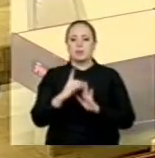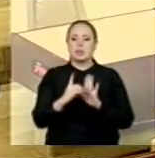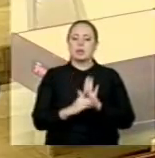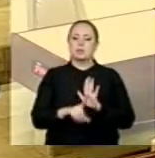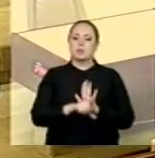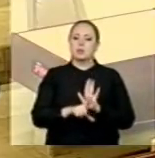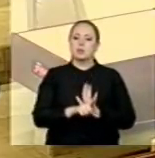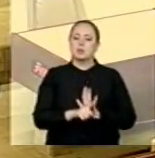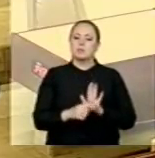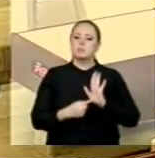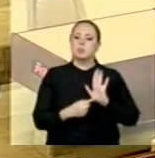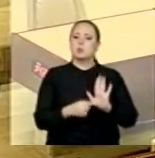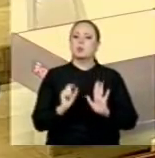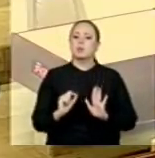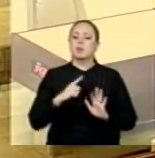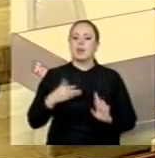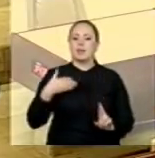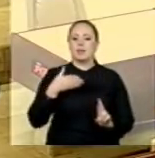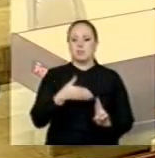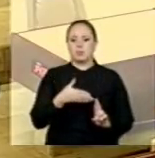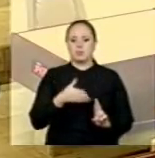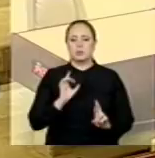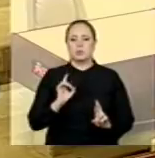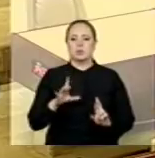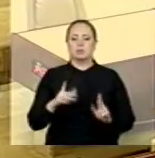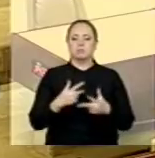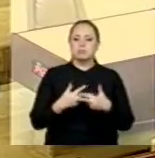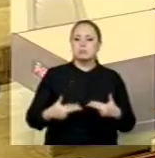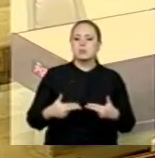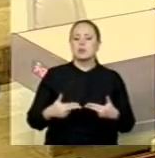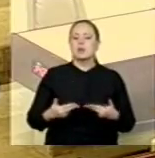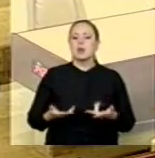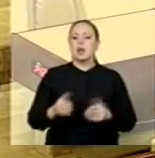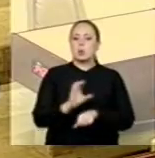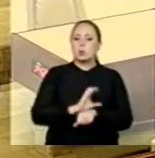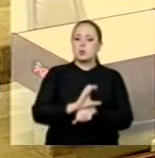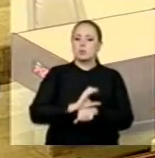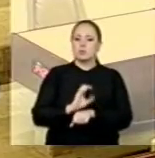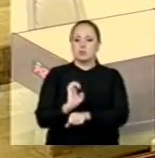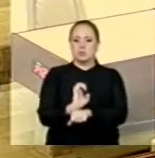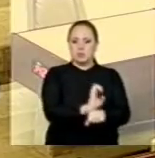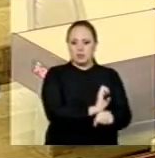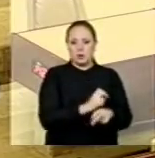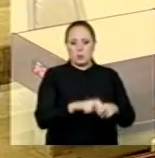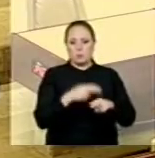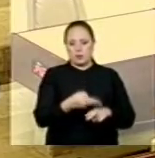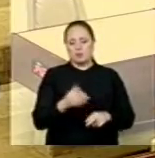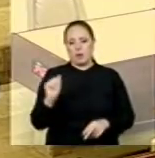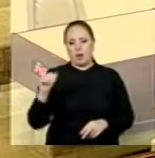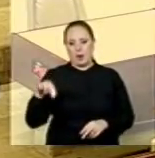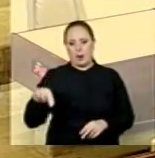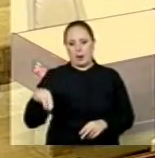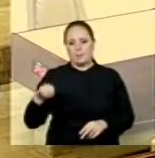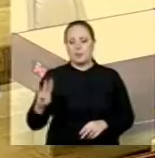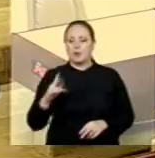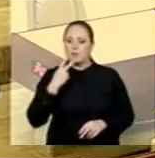legislativo, constatou que eles faziam referência expressa a dispositivo das constituições estaduais. Por essa razão, é que entendeu a MB que seria